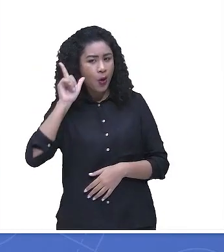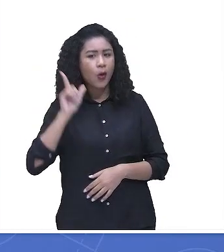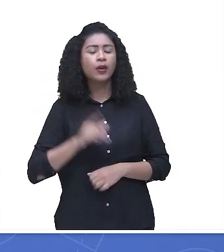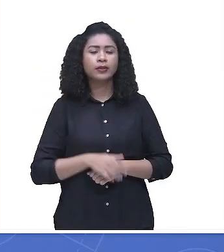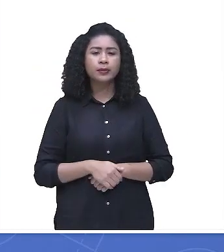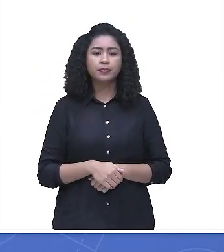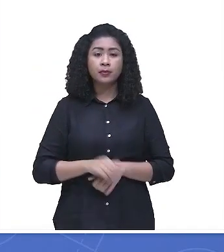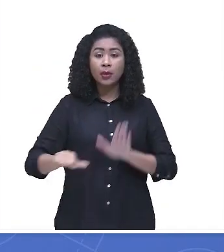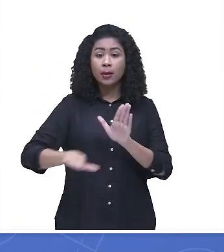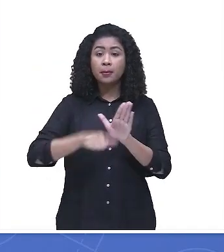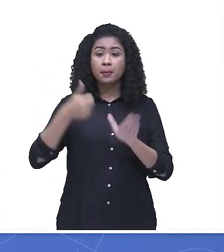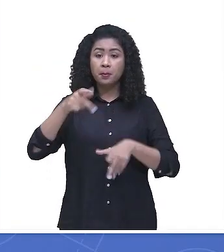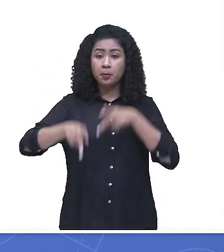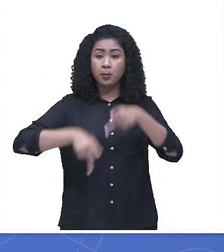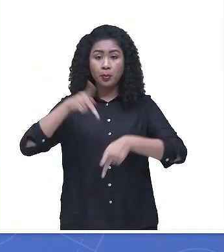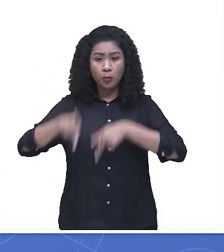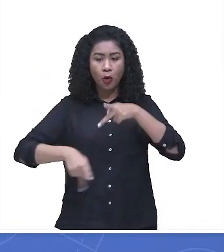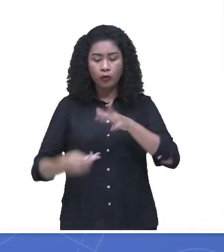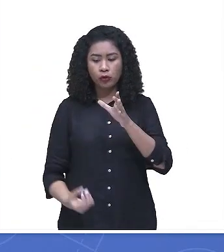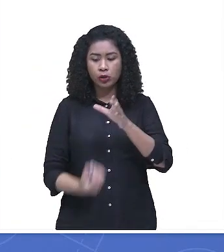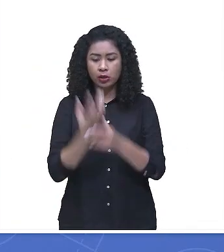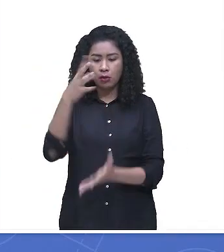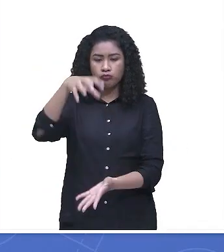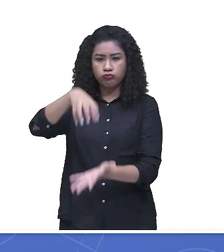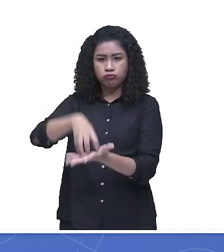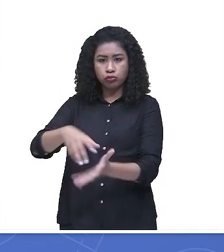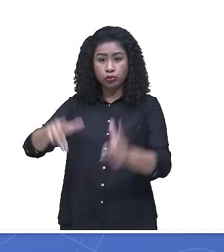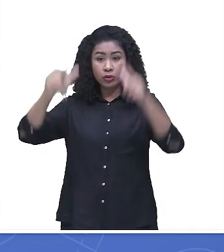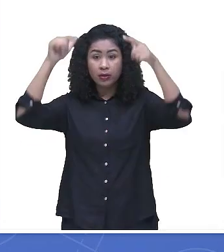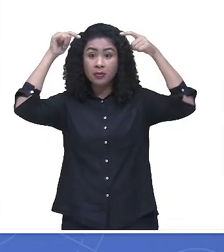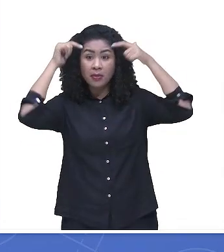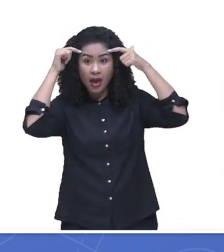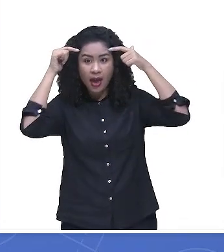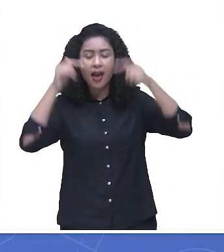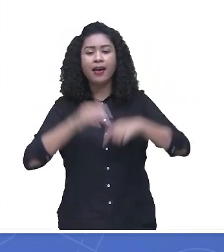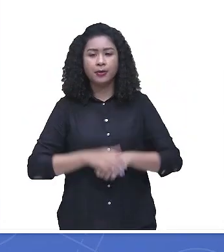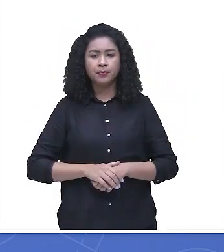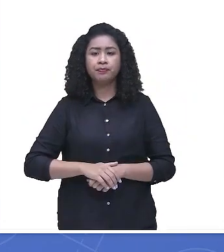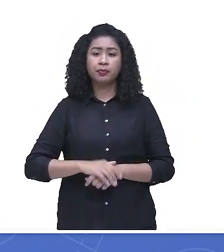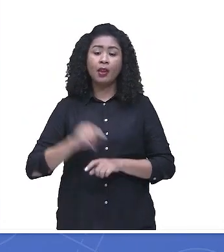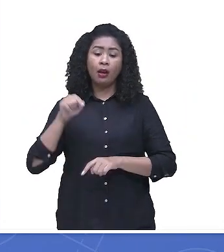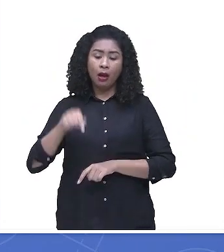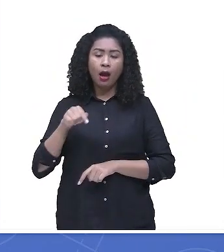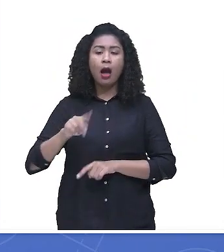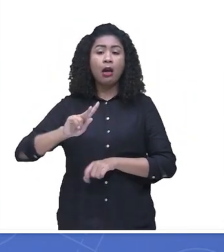império nessa região. E aí eu vou ter os caldeus, que vão aparecer ali depois dos